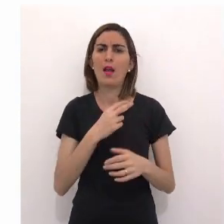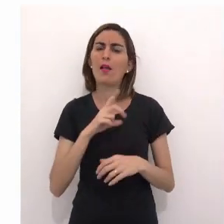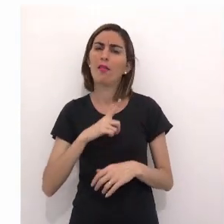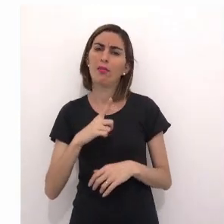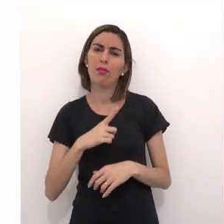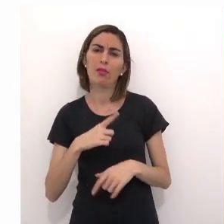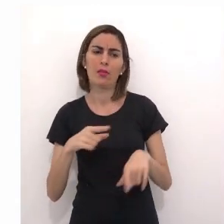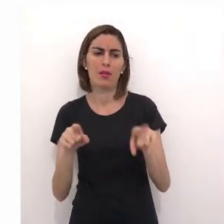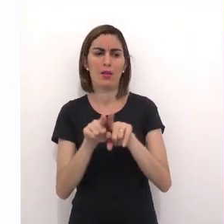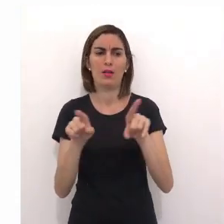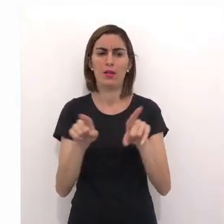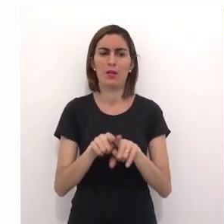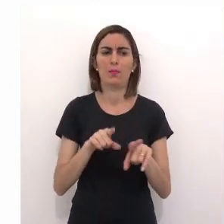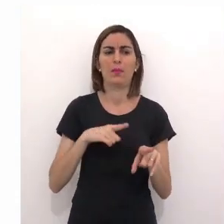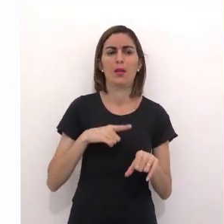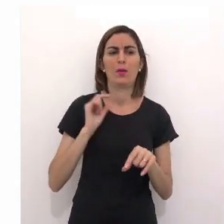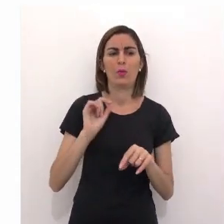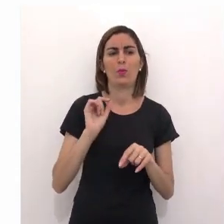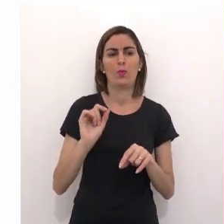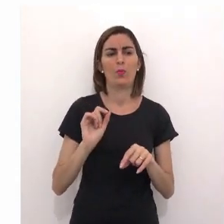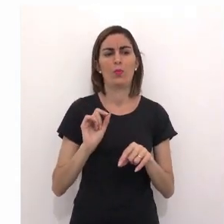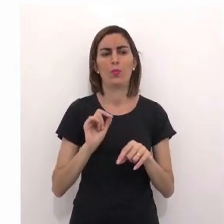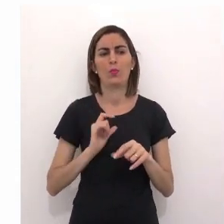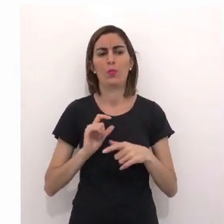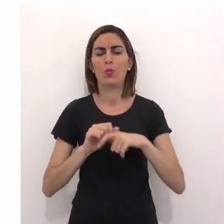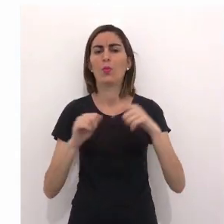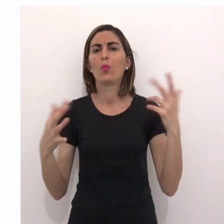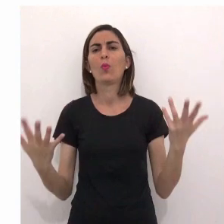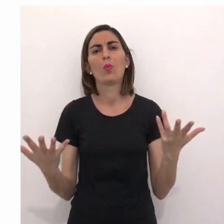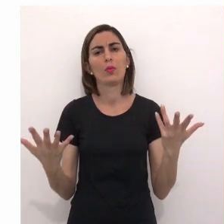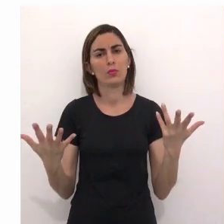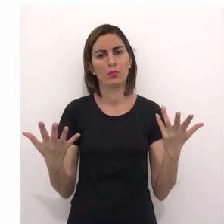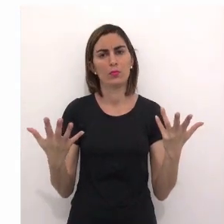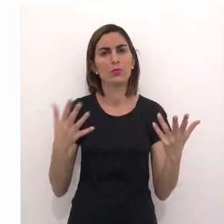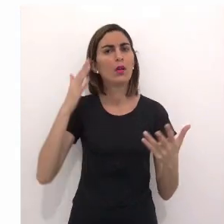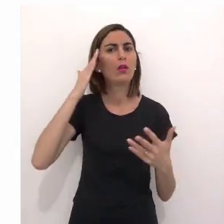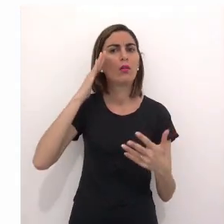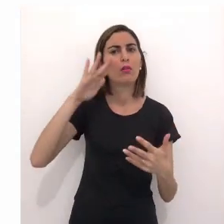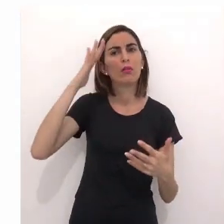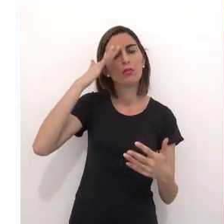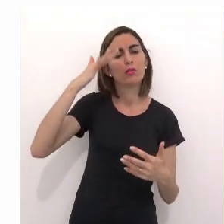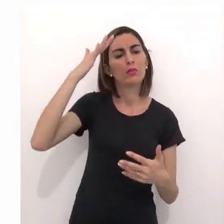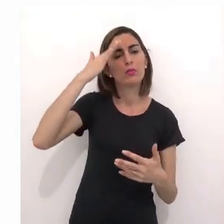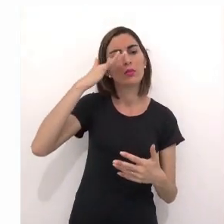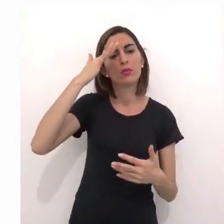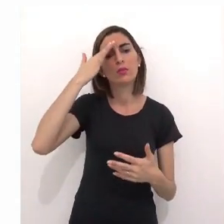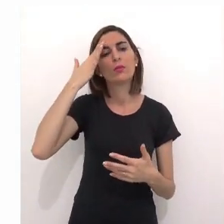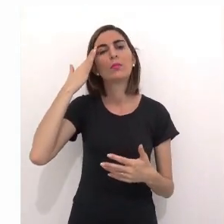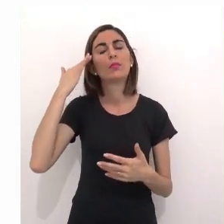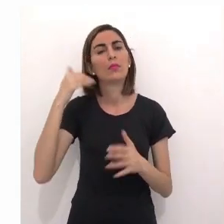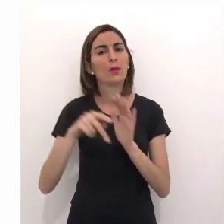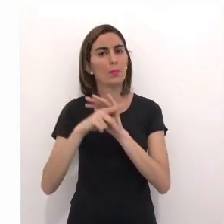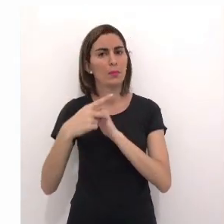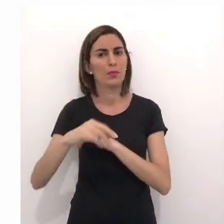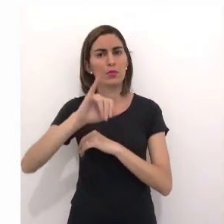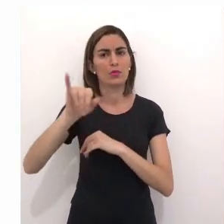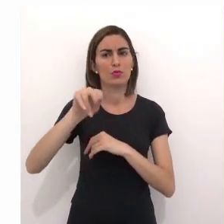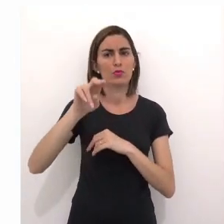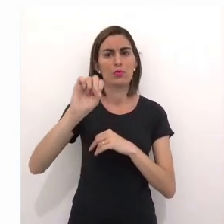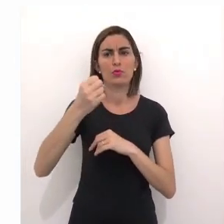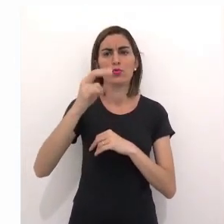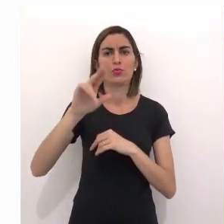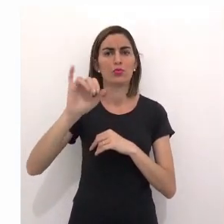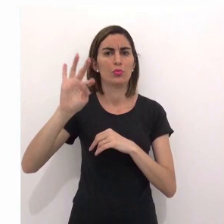Havia uma unanimidade quanto ao entendimento por parte dos jesuítas,